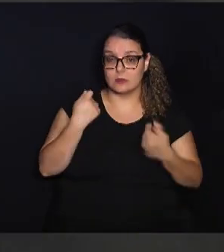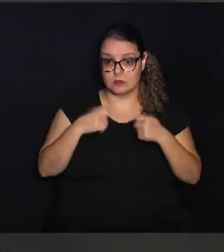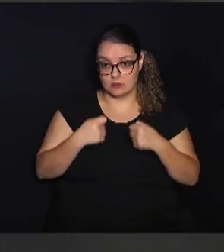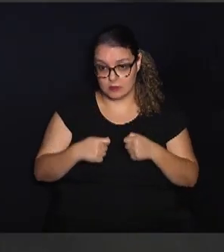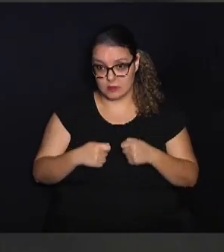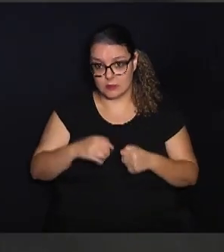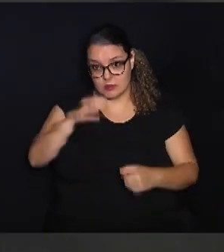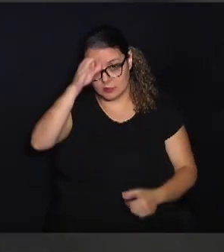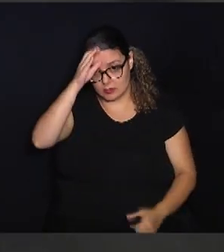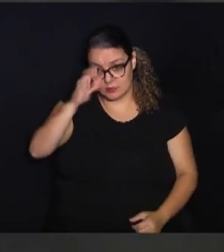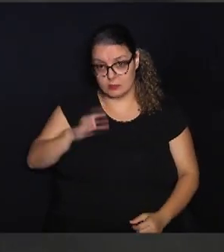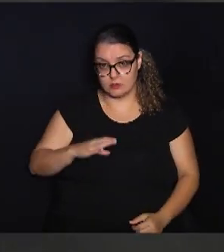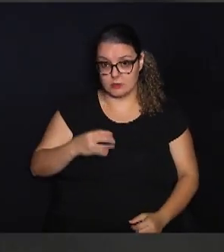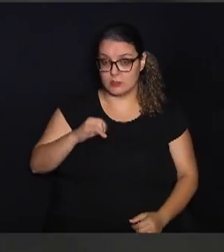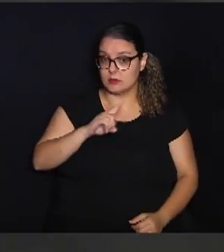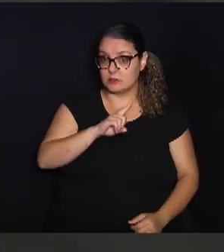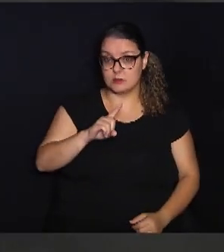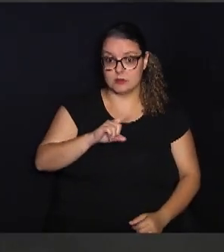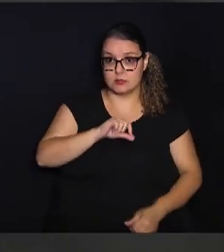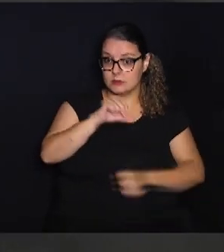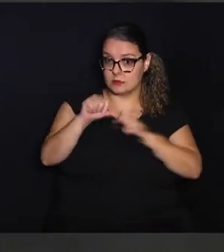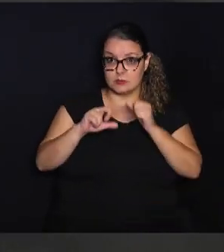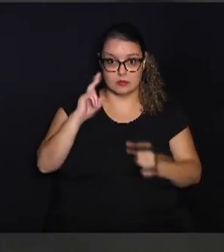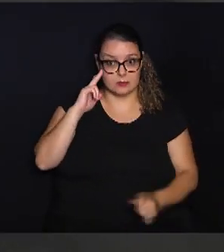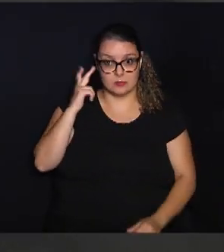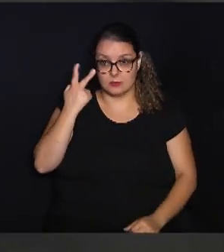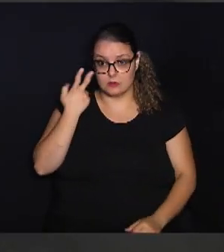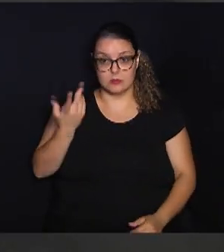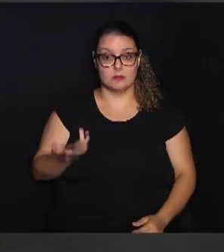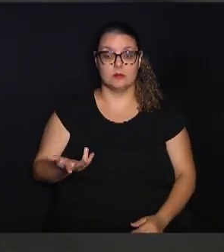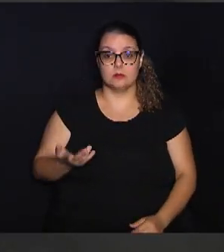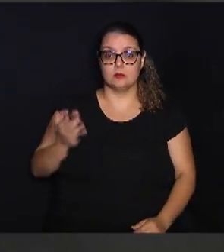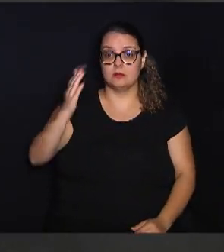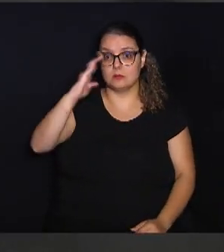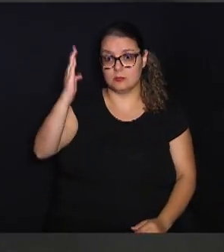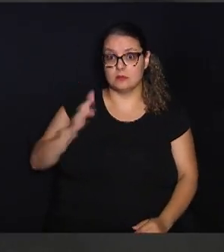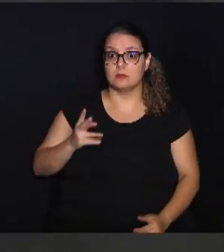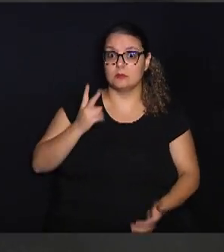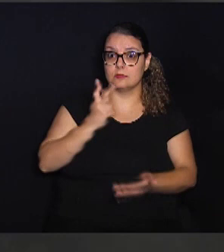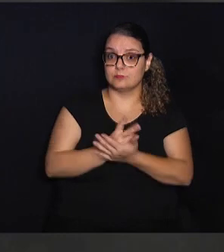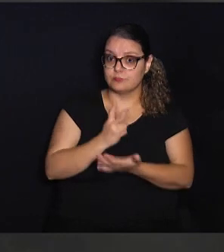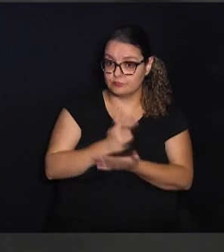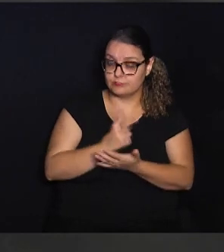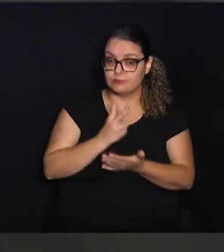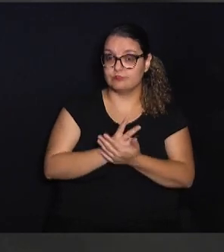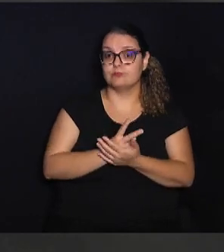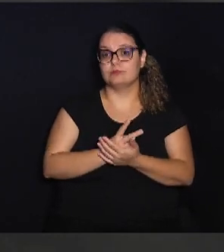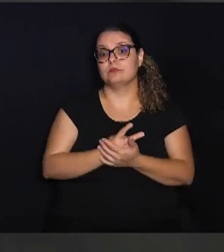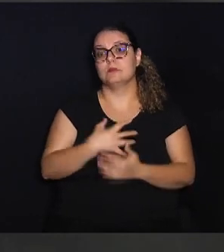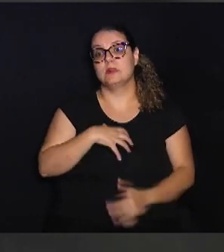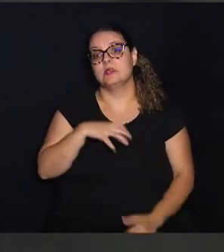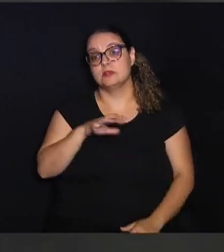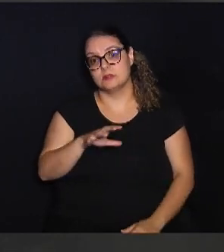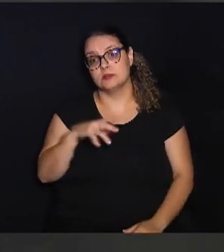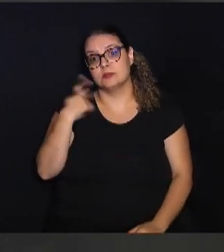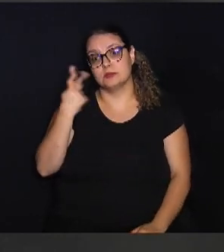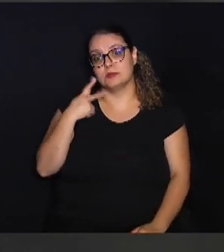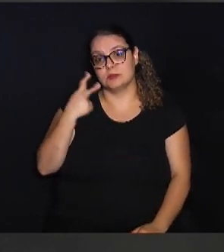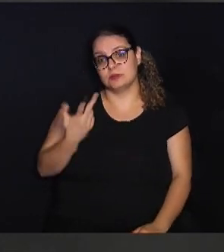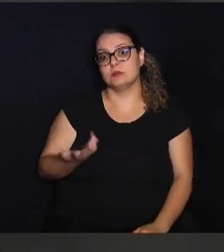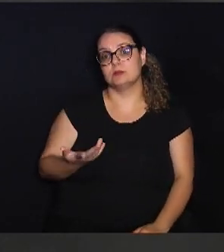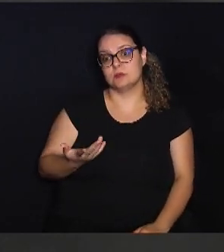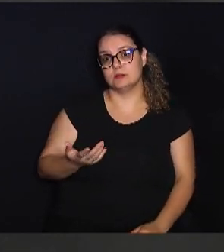eleitor, mas que se ele não mudar essa cabeça, o Brasil vai ficar eternamente refém desse modus operandi da política e